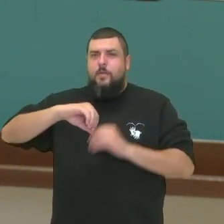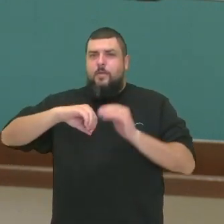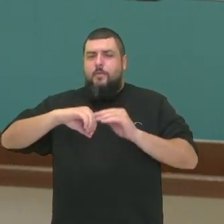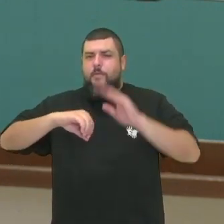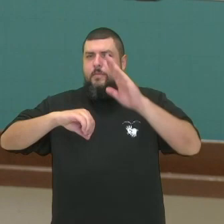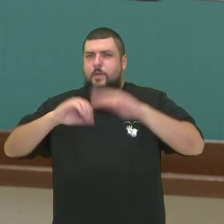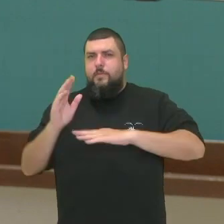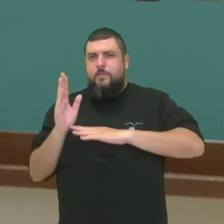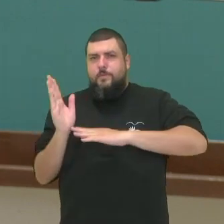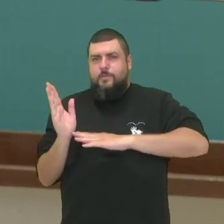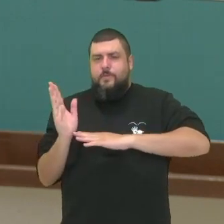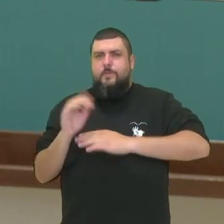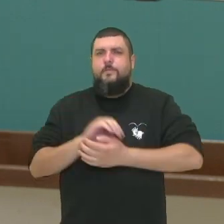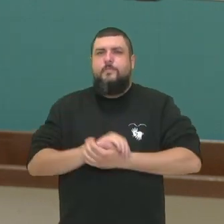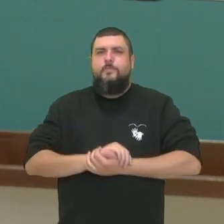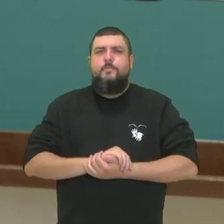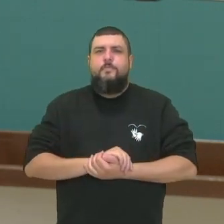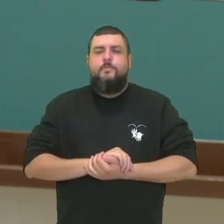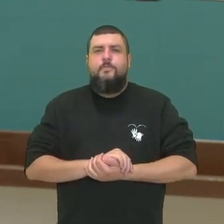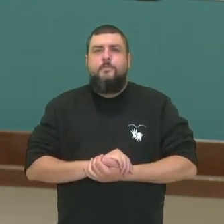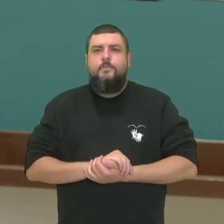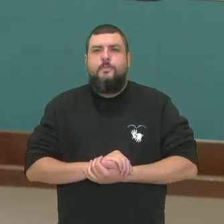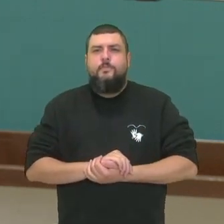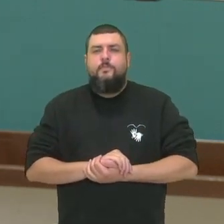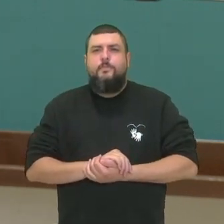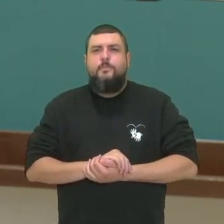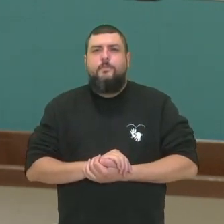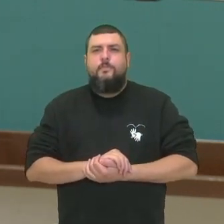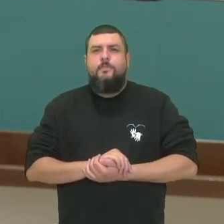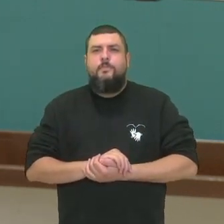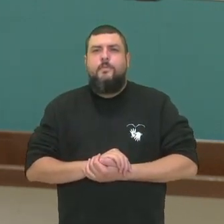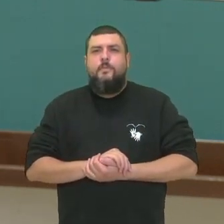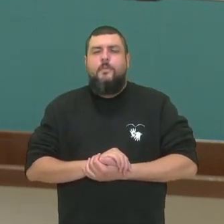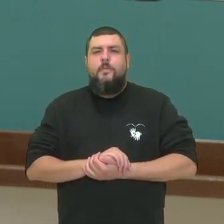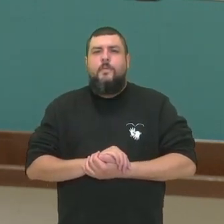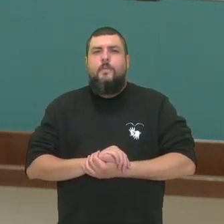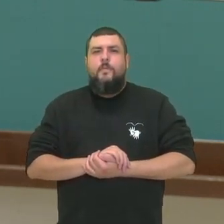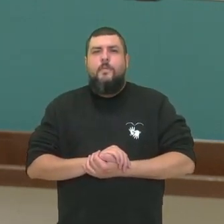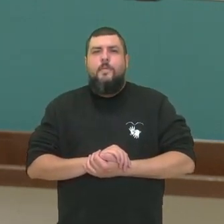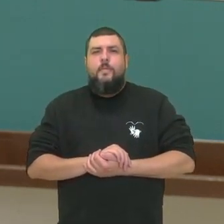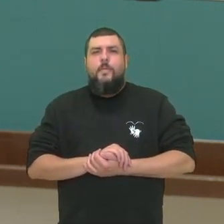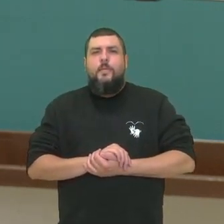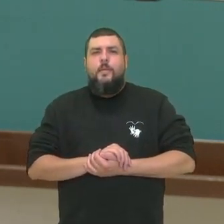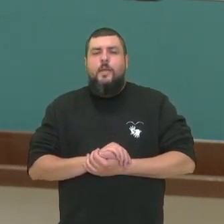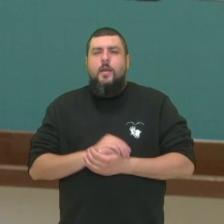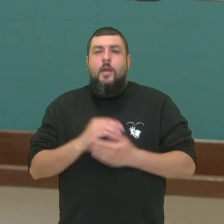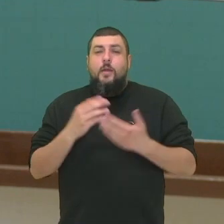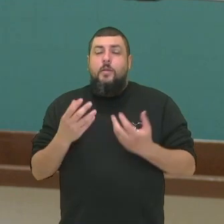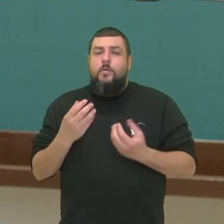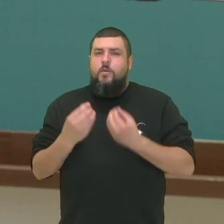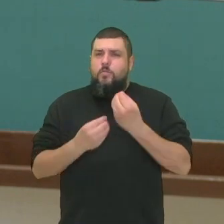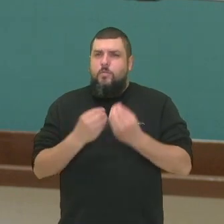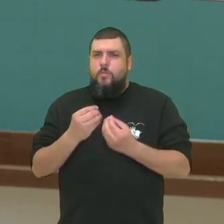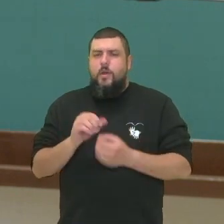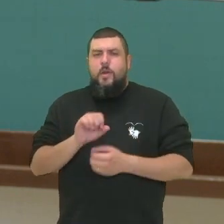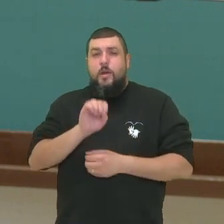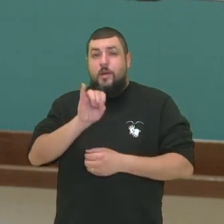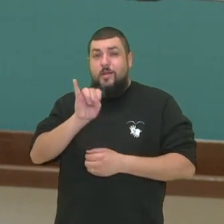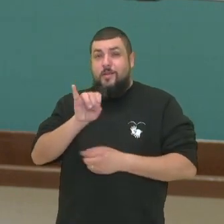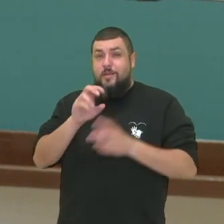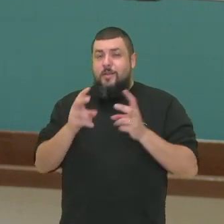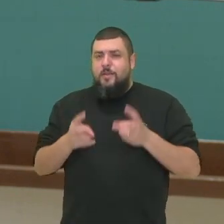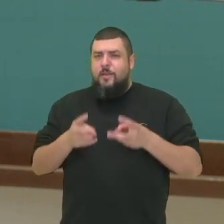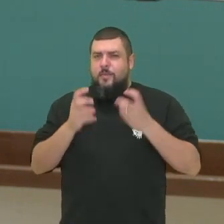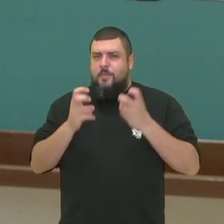beleza? Então, tá bom. Então, quando a gente fala da soma dos ângulos internos de um triângulo, se a gente observar aqui, ó, se eu